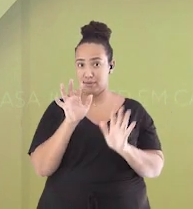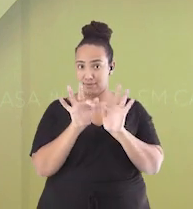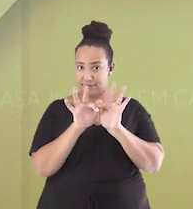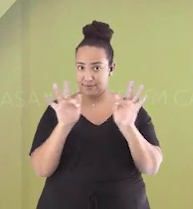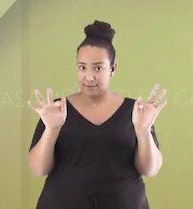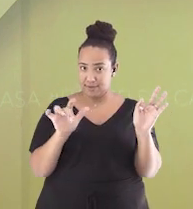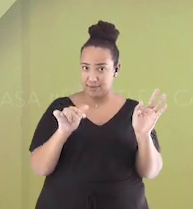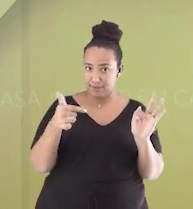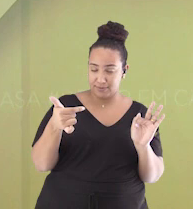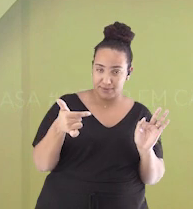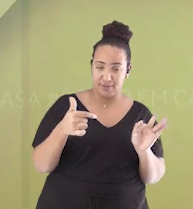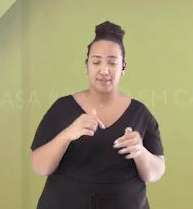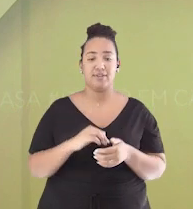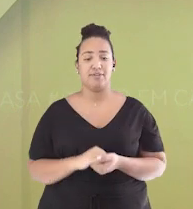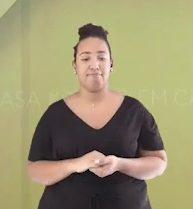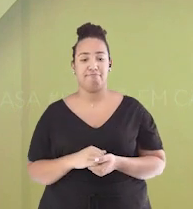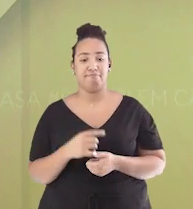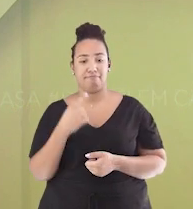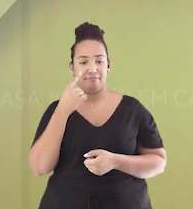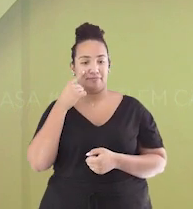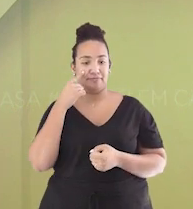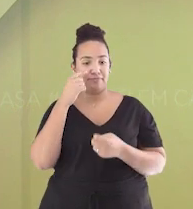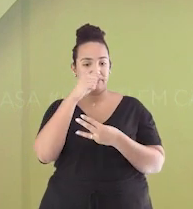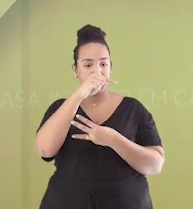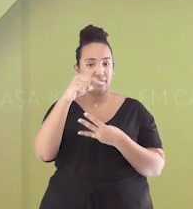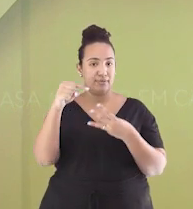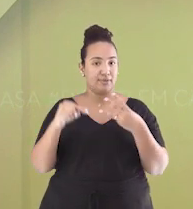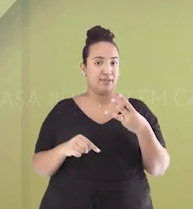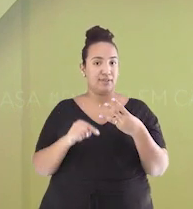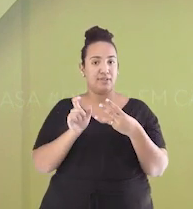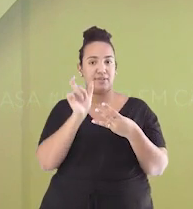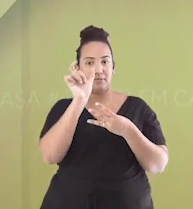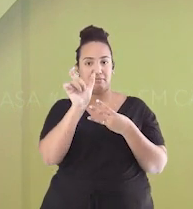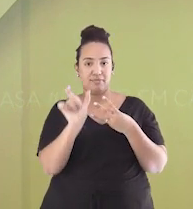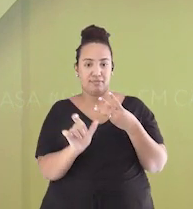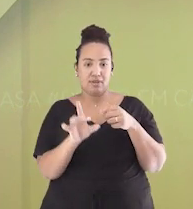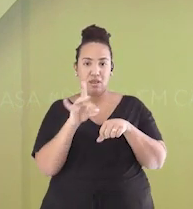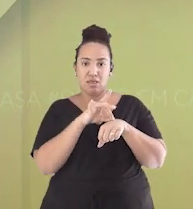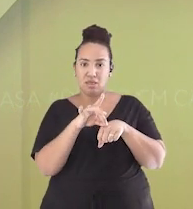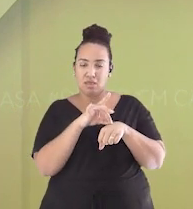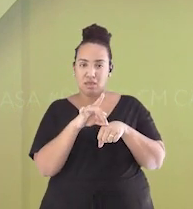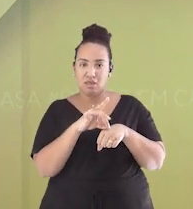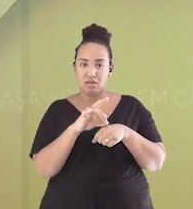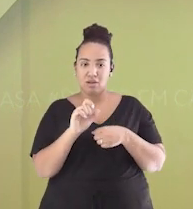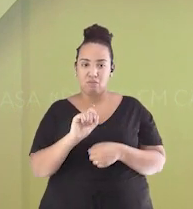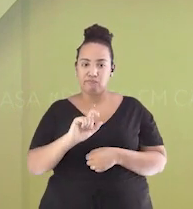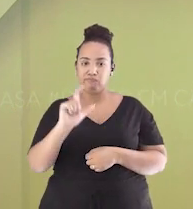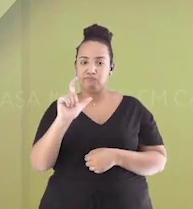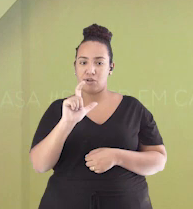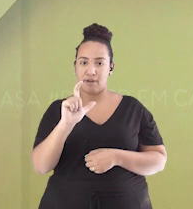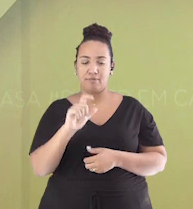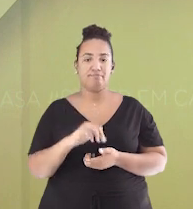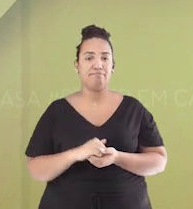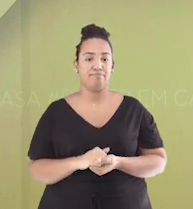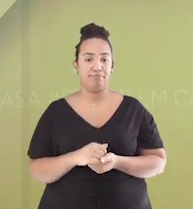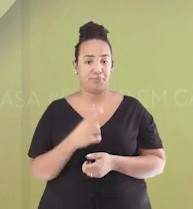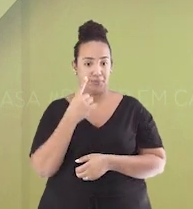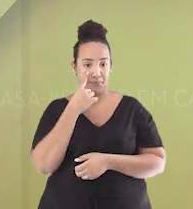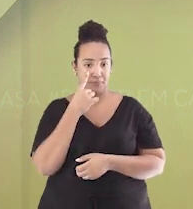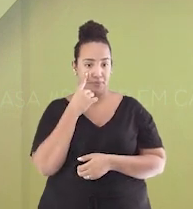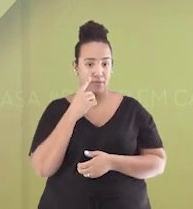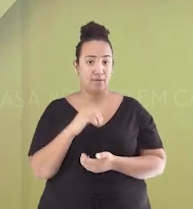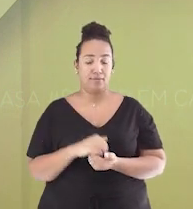As pessoas, quando corriam antigamente, era de tirar o pai da forca e não caíam de cavalo magro. Vamos